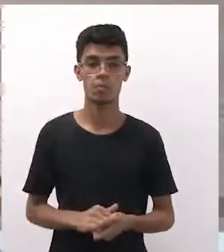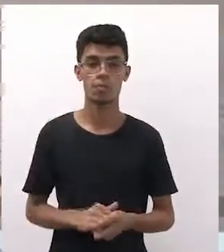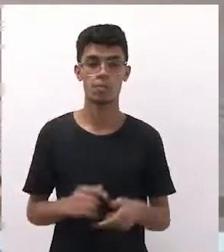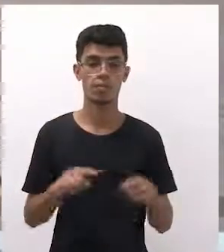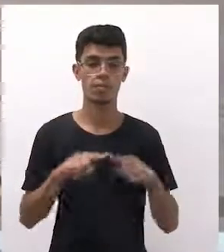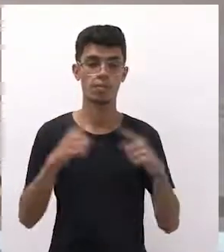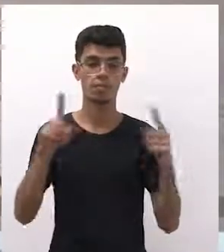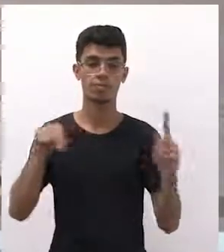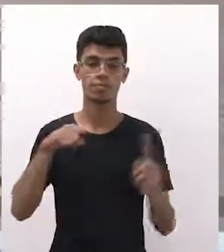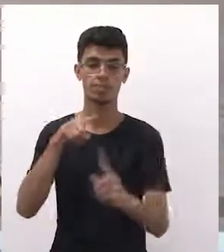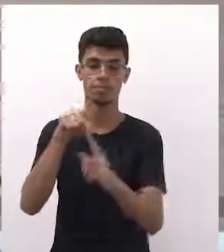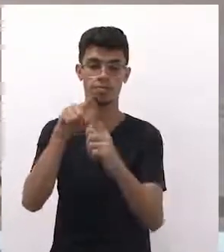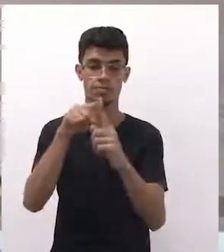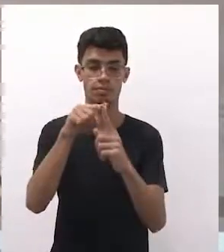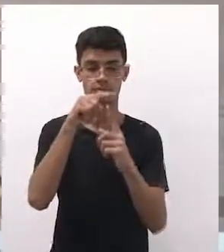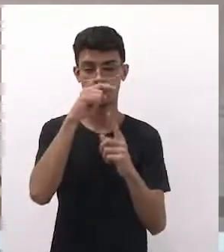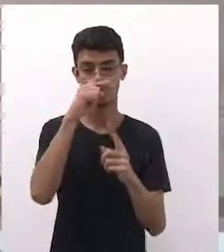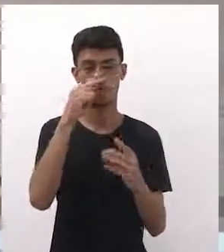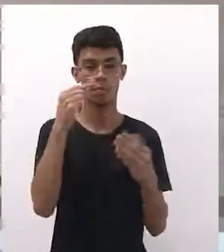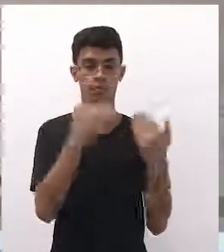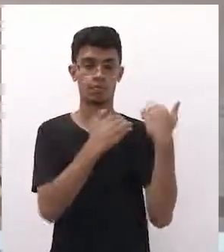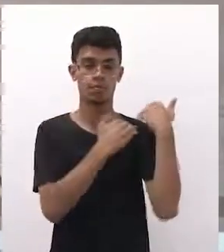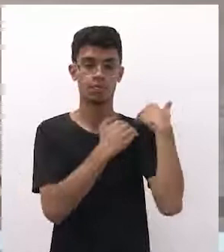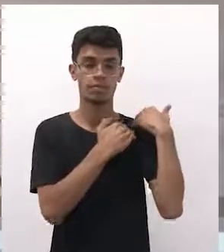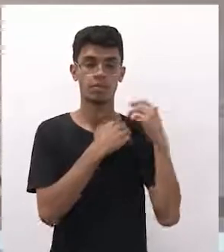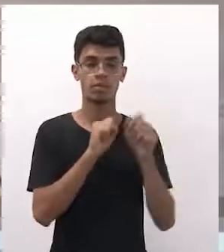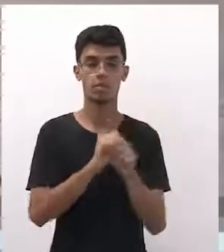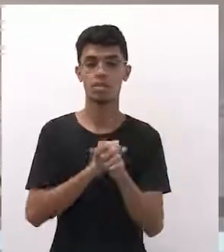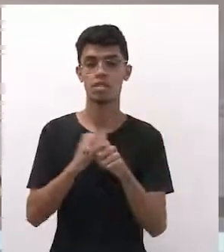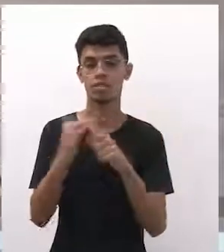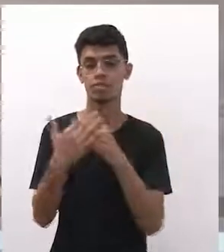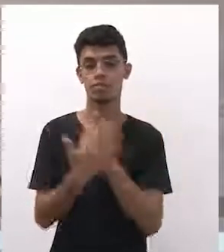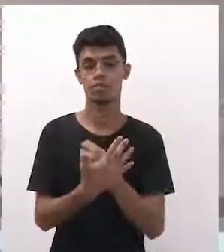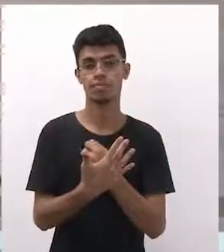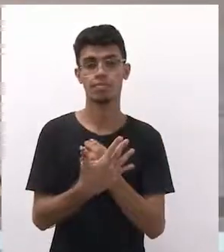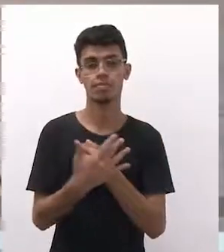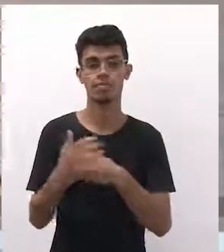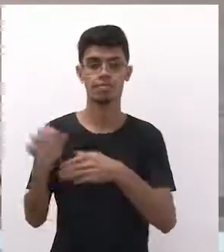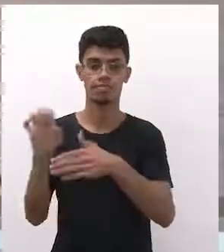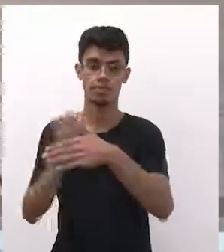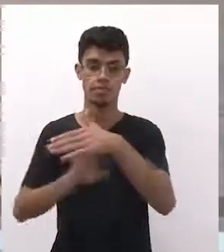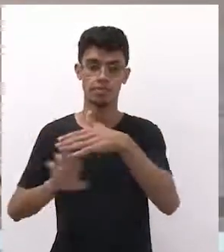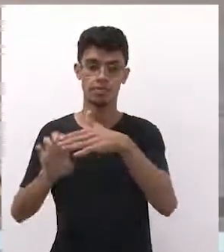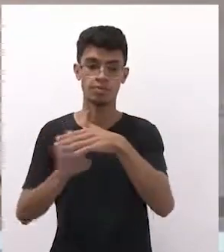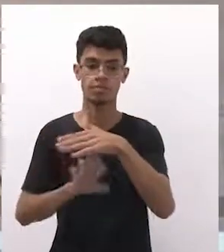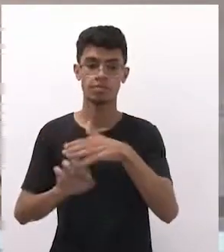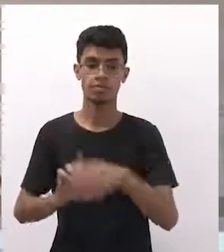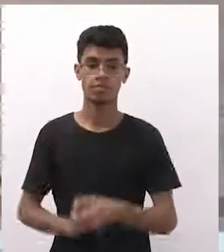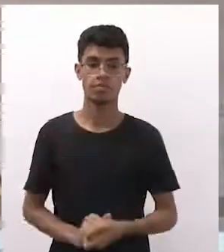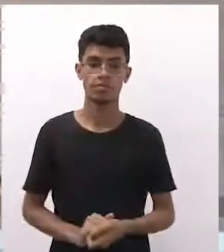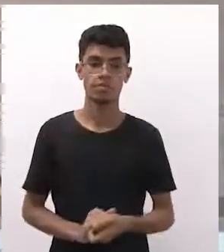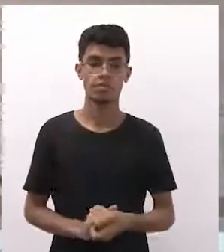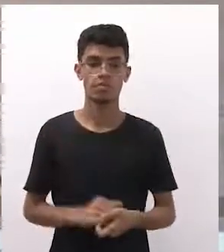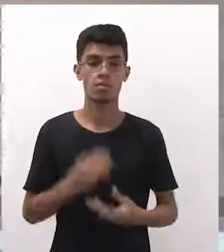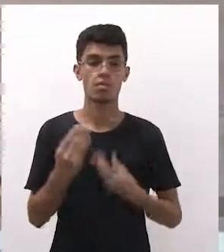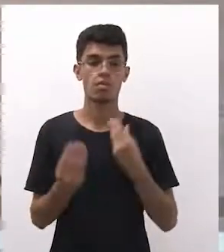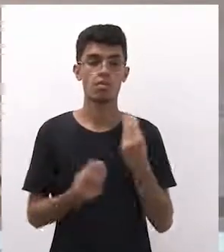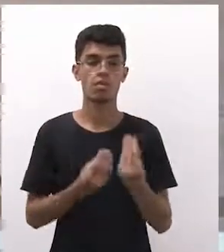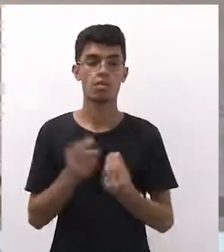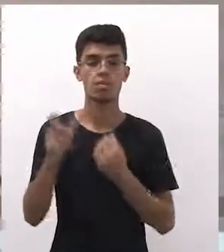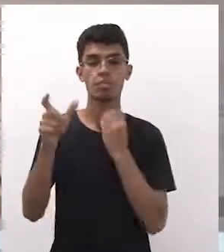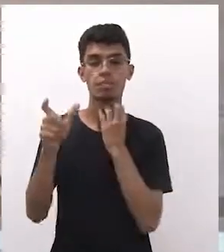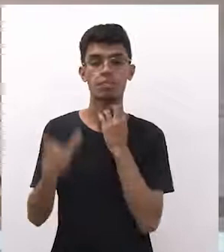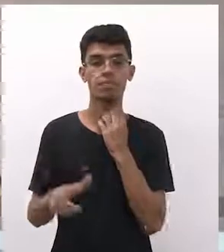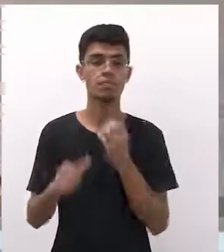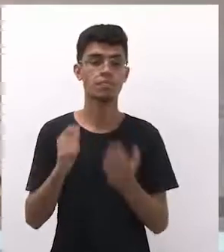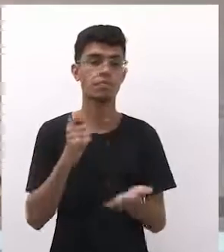é essa irresponsabilidade social da empresa, né? Isso é um absurdo. Como pode tu achar que tu vai